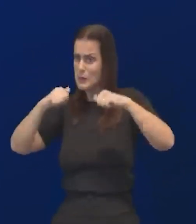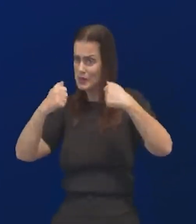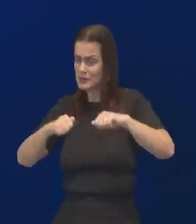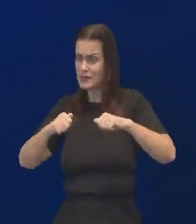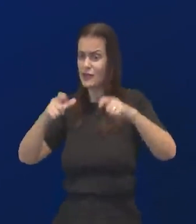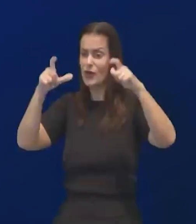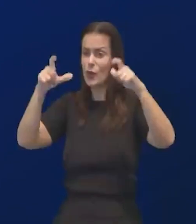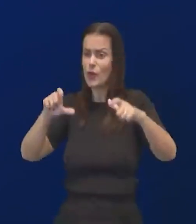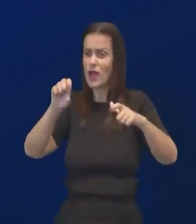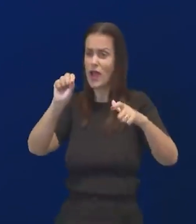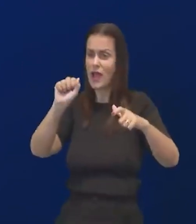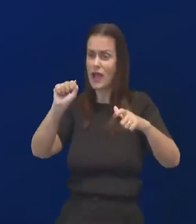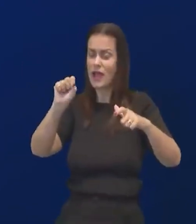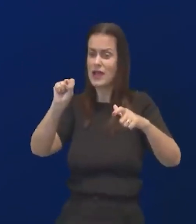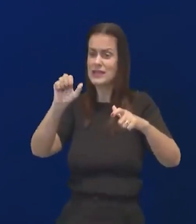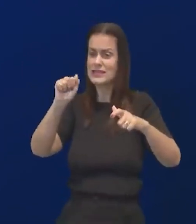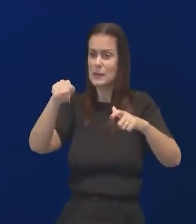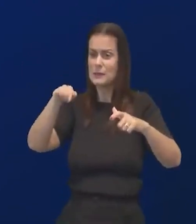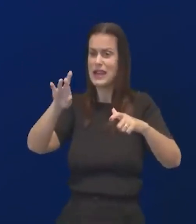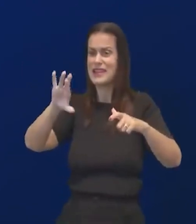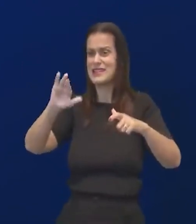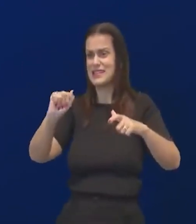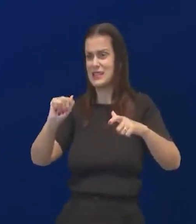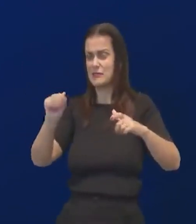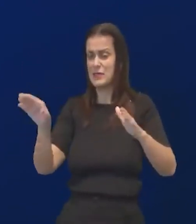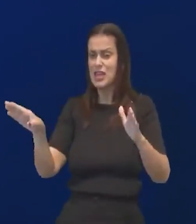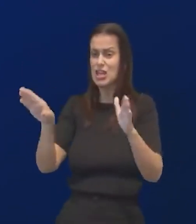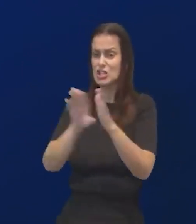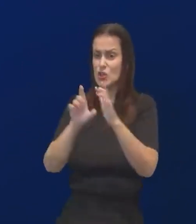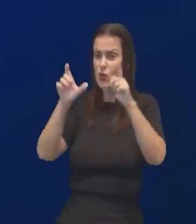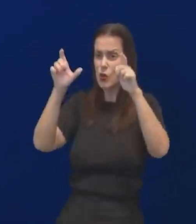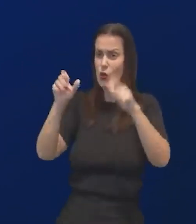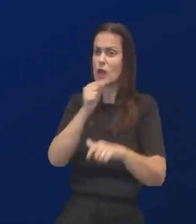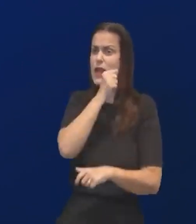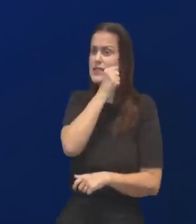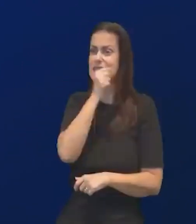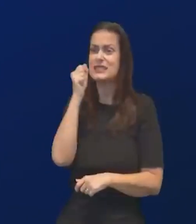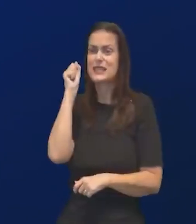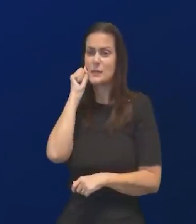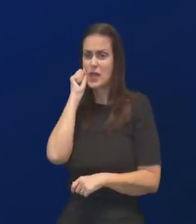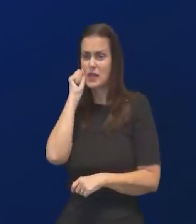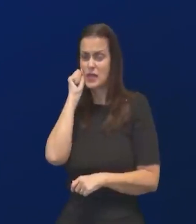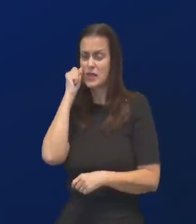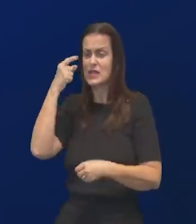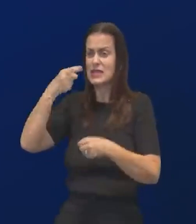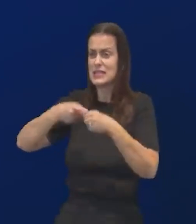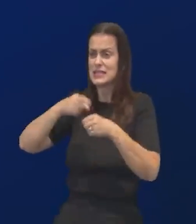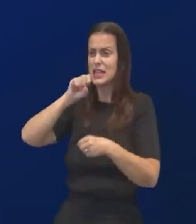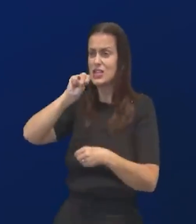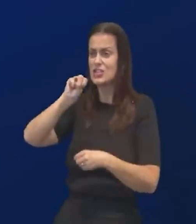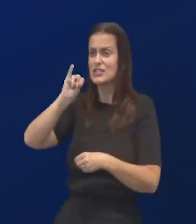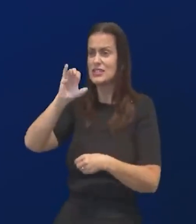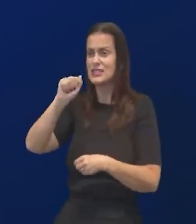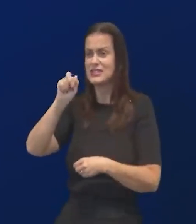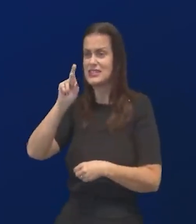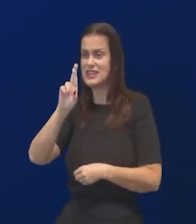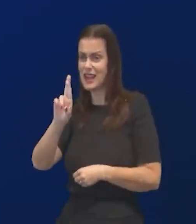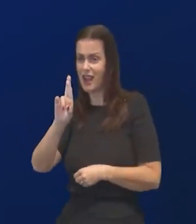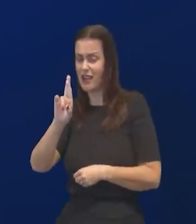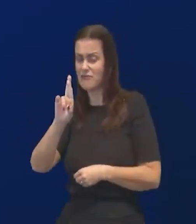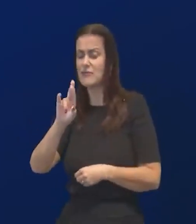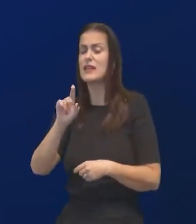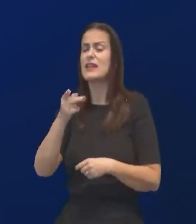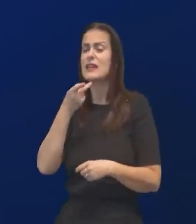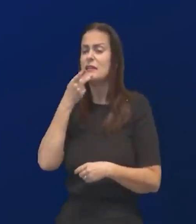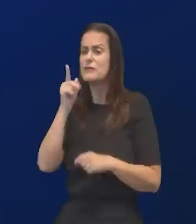Samaria. Chegou, pois, a uma cidade de Samaria chamada Sicar, junto da herdade de Jacó, que Jacó dera